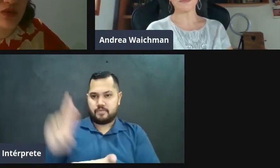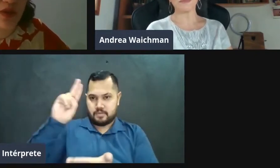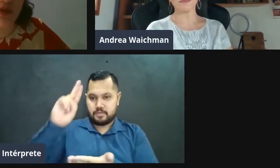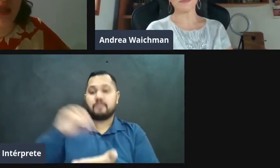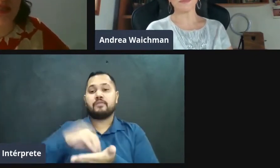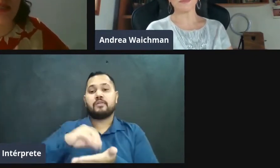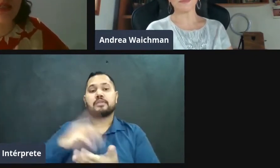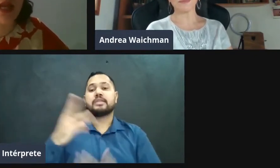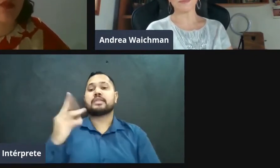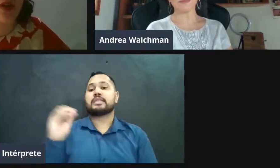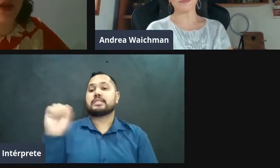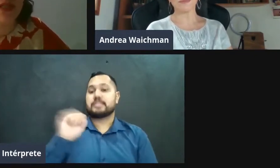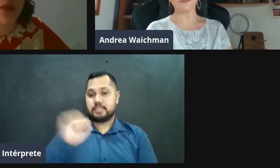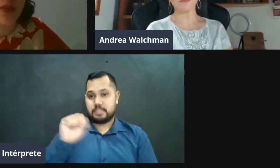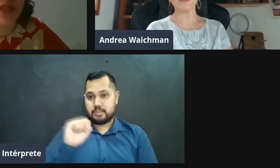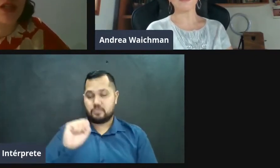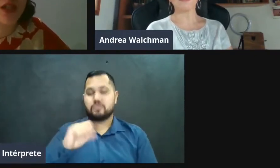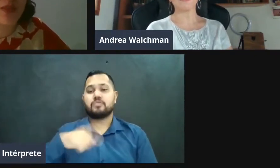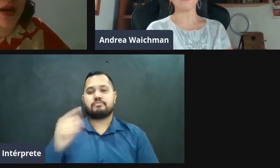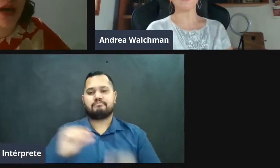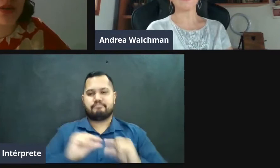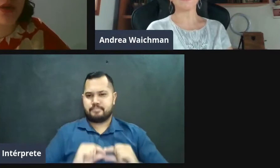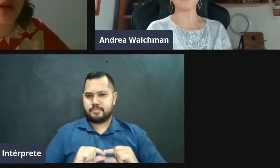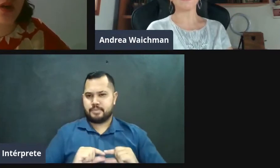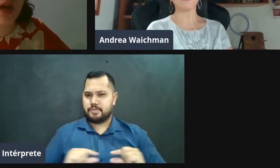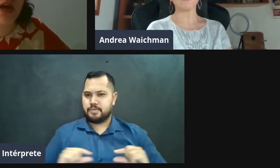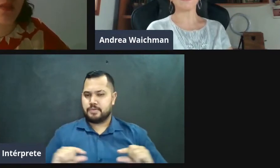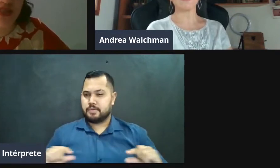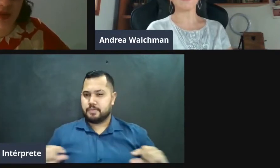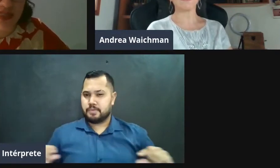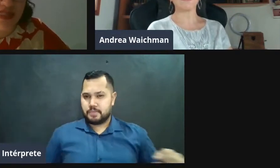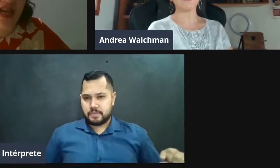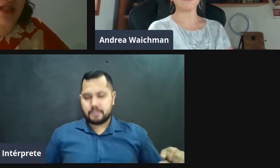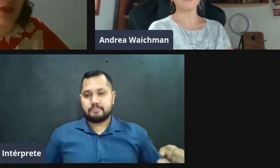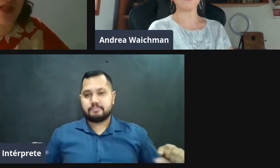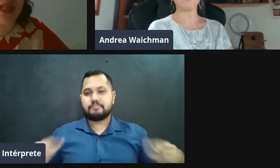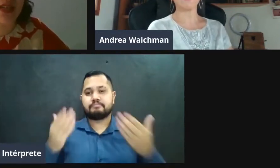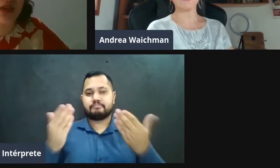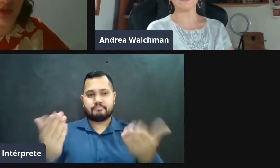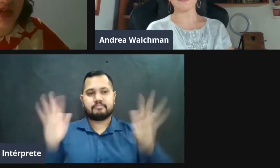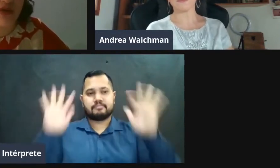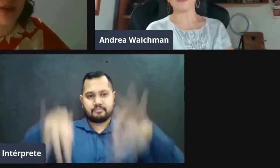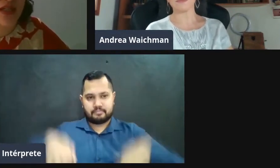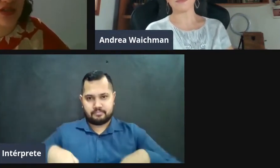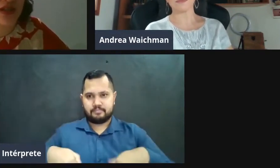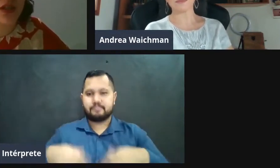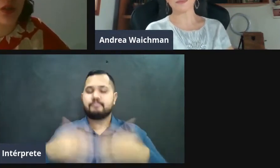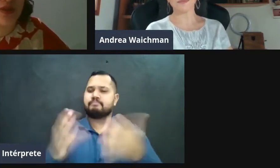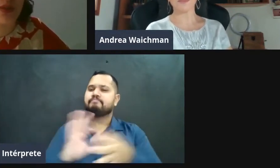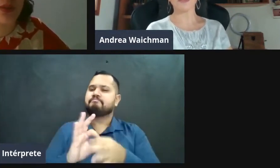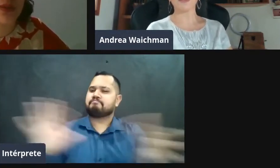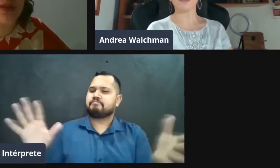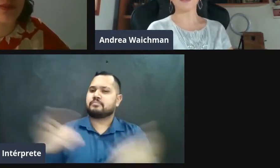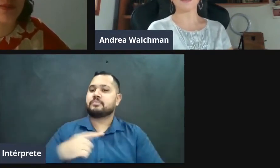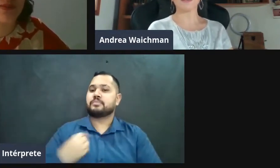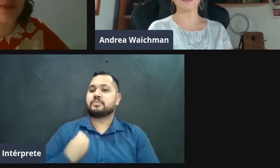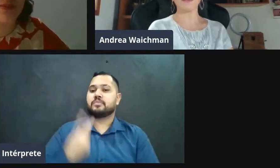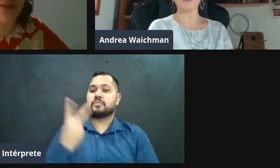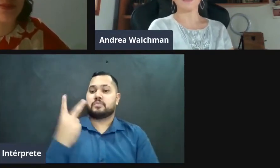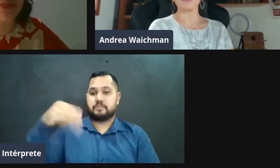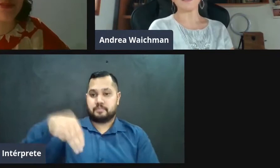30 segundos para finalizar esse tempo, vai aparecer uma mensagem aqui embaixo para a senhora encerrar a sua mensagem. Então, fique à vontade, a senhora tem 2